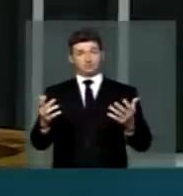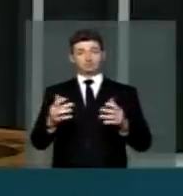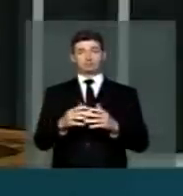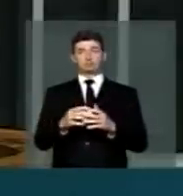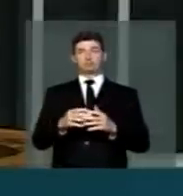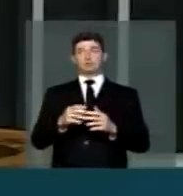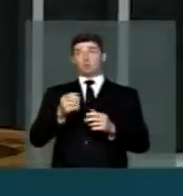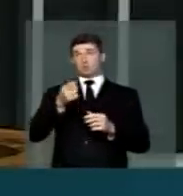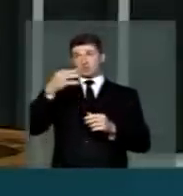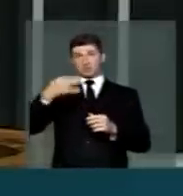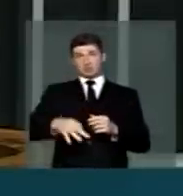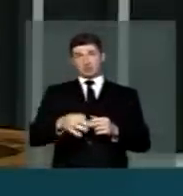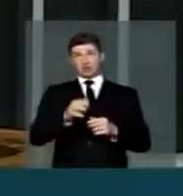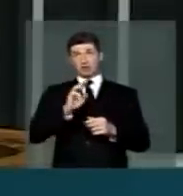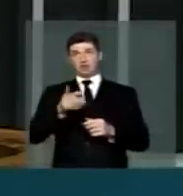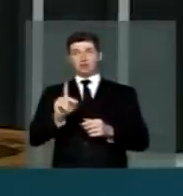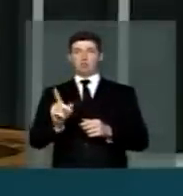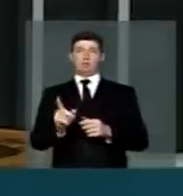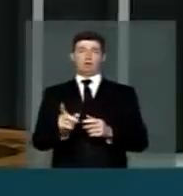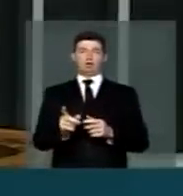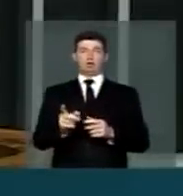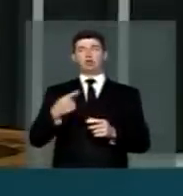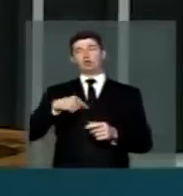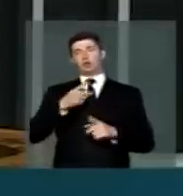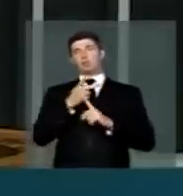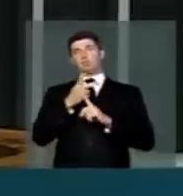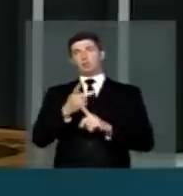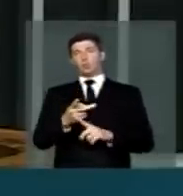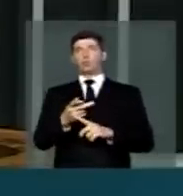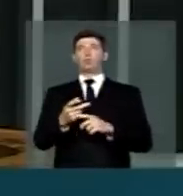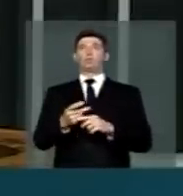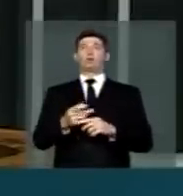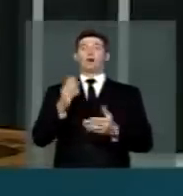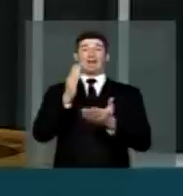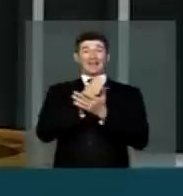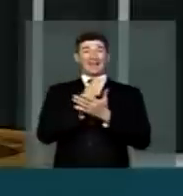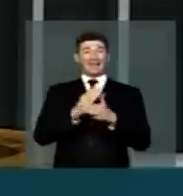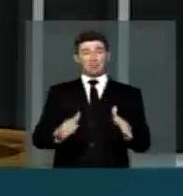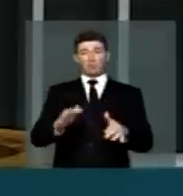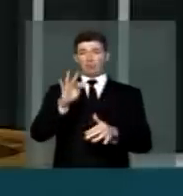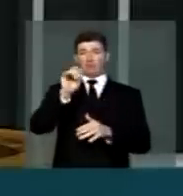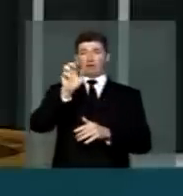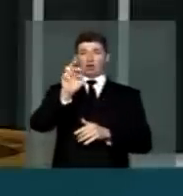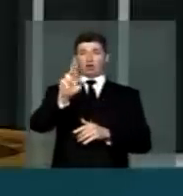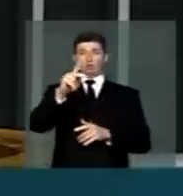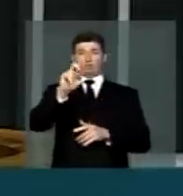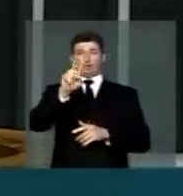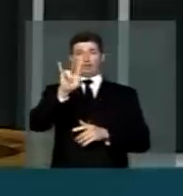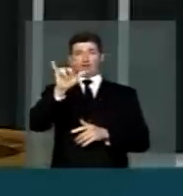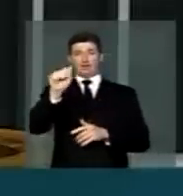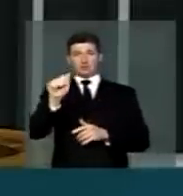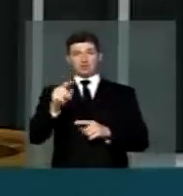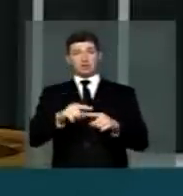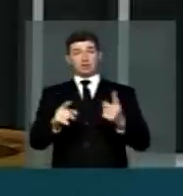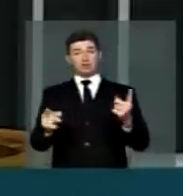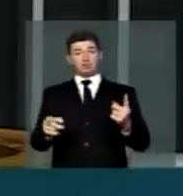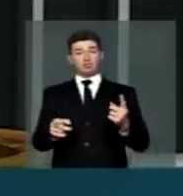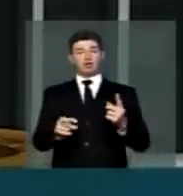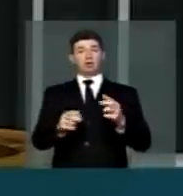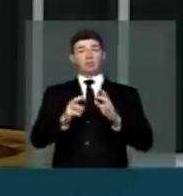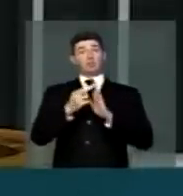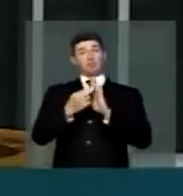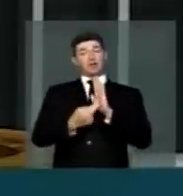não seria o ideal, nós sempre procuramos a extinção do fator previdenciário, mas pelo menos é uma regra